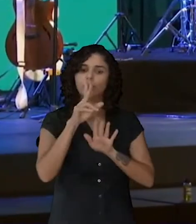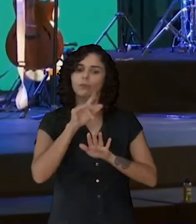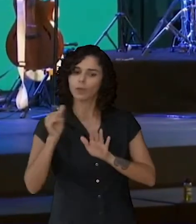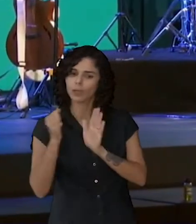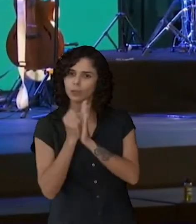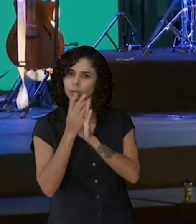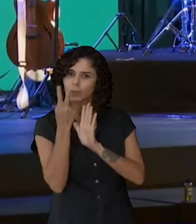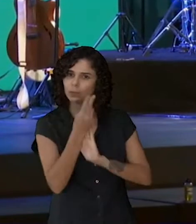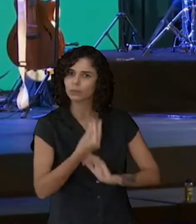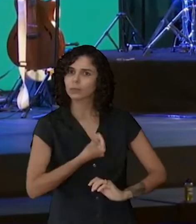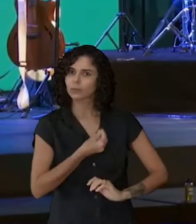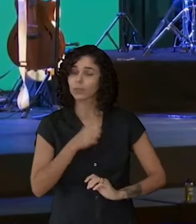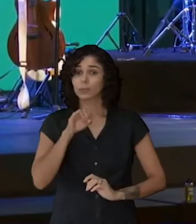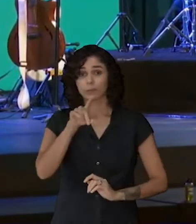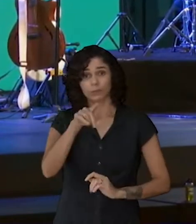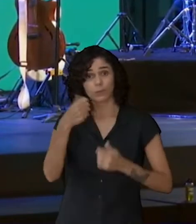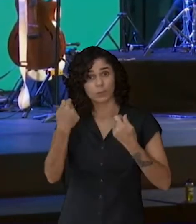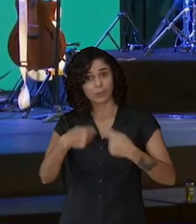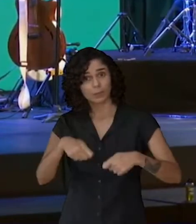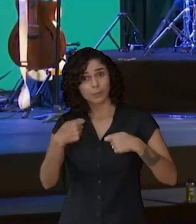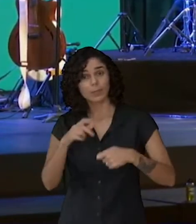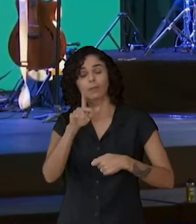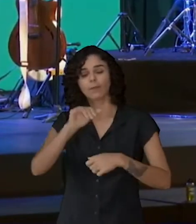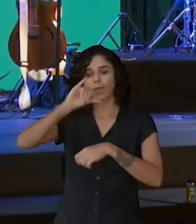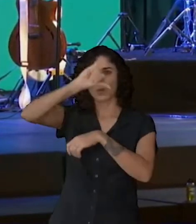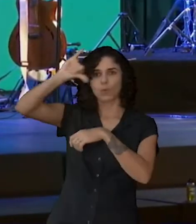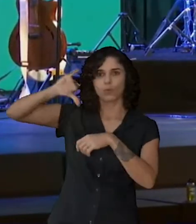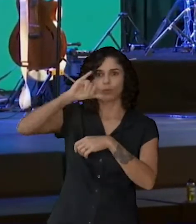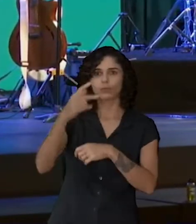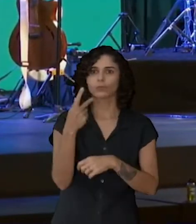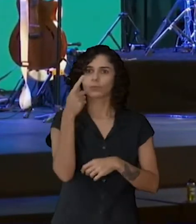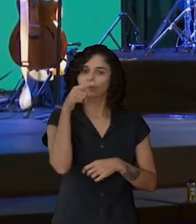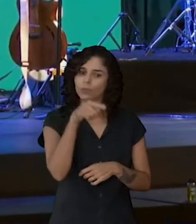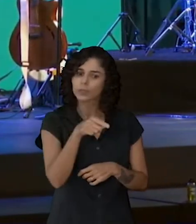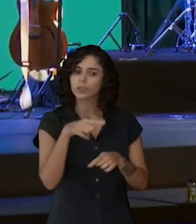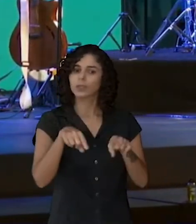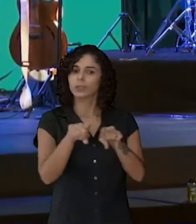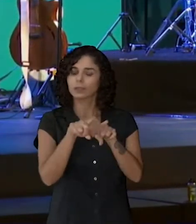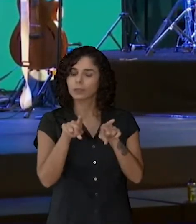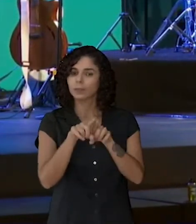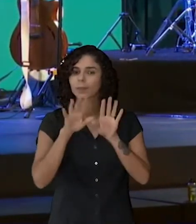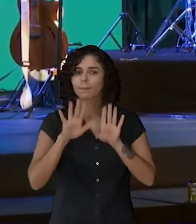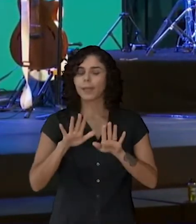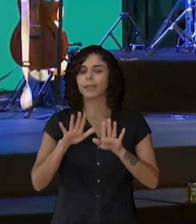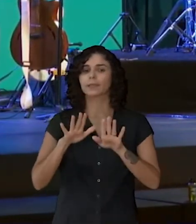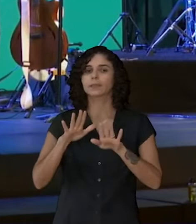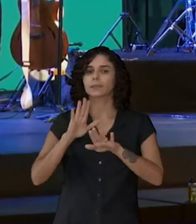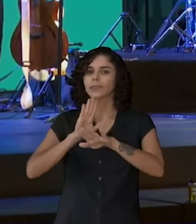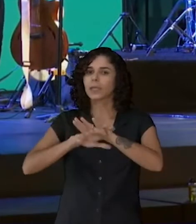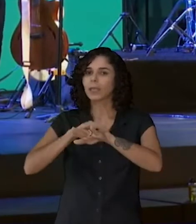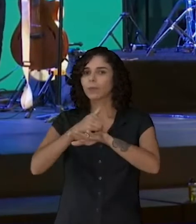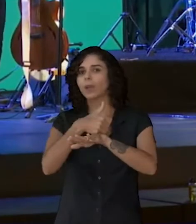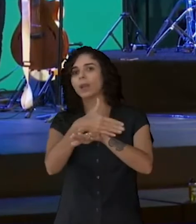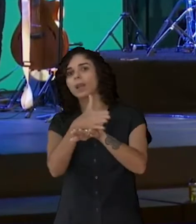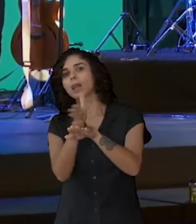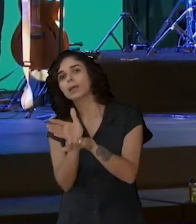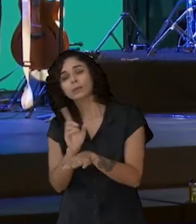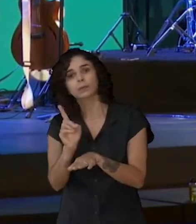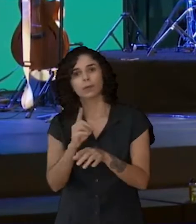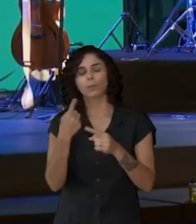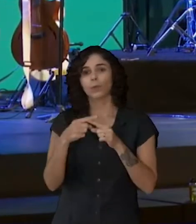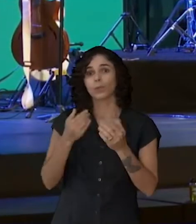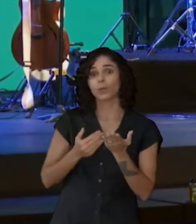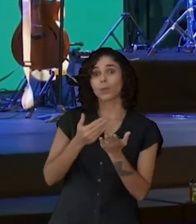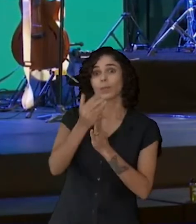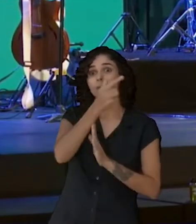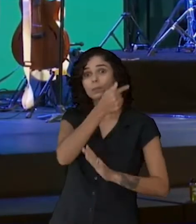você precisar, vão ungir você. Nós não vamos gastar muito tempo, porque nós estamos no início da semana e nós